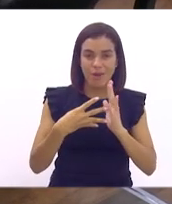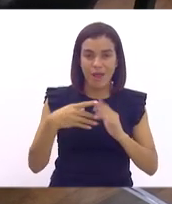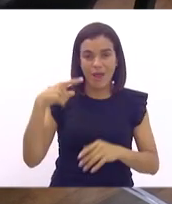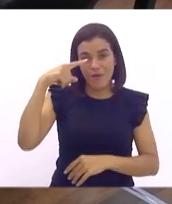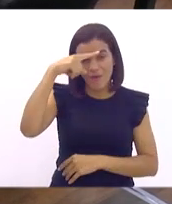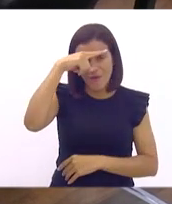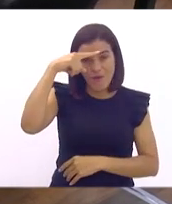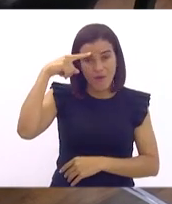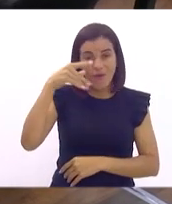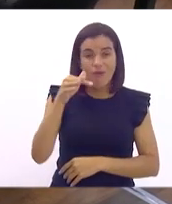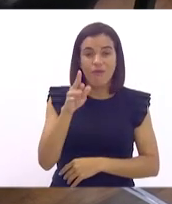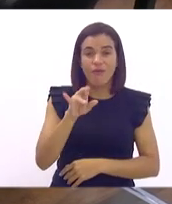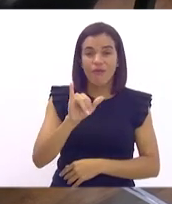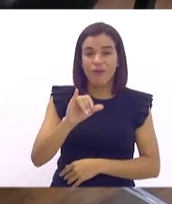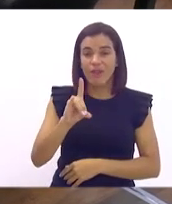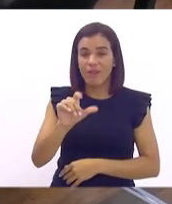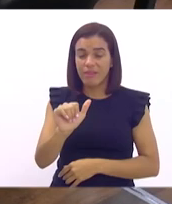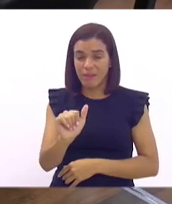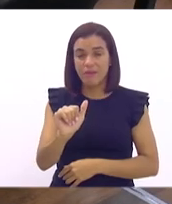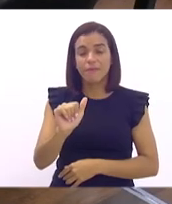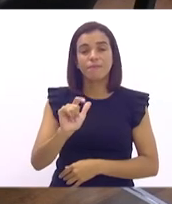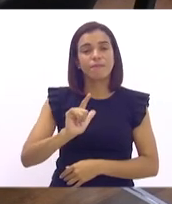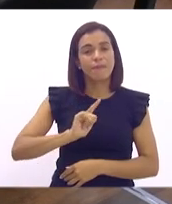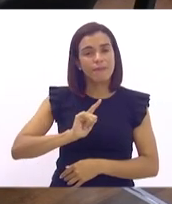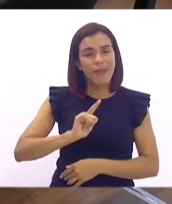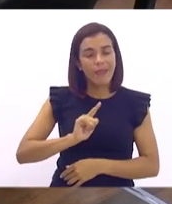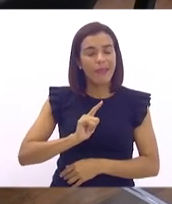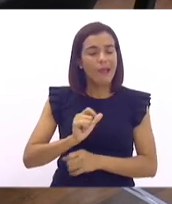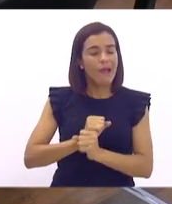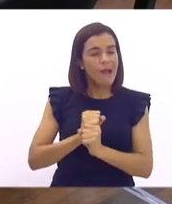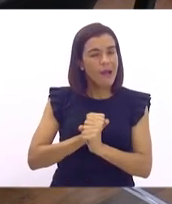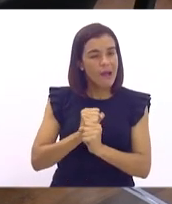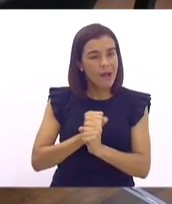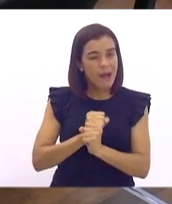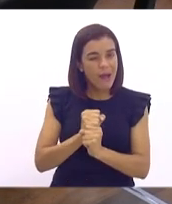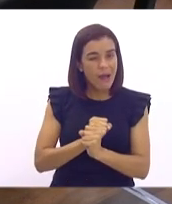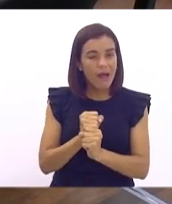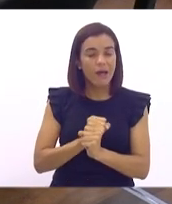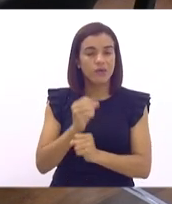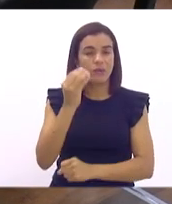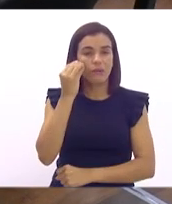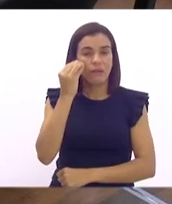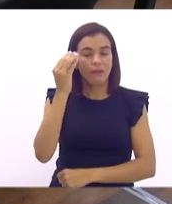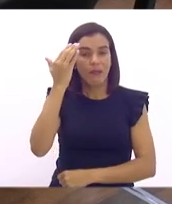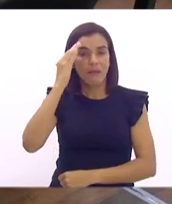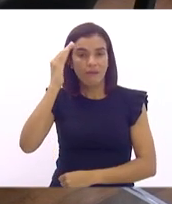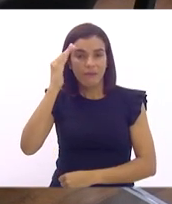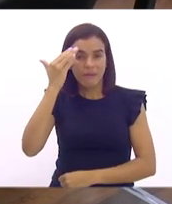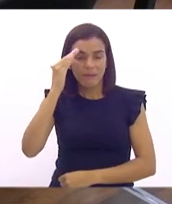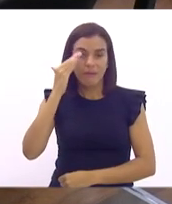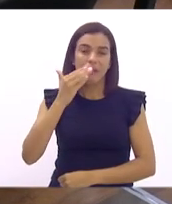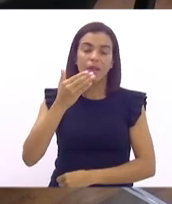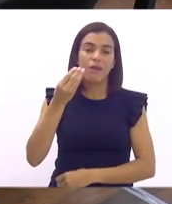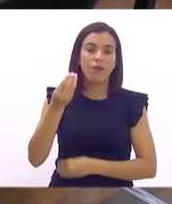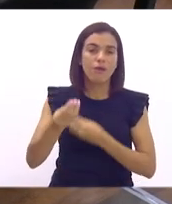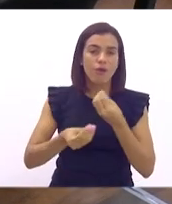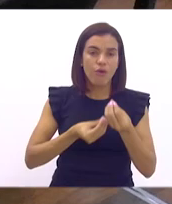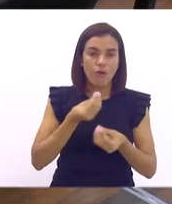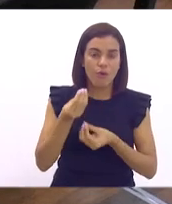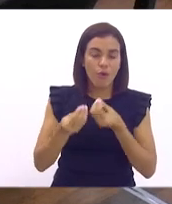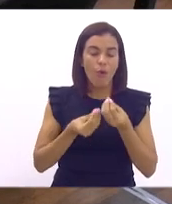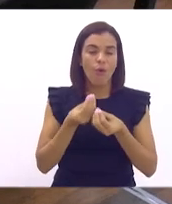que foi resultado, né, de anos de entender esse fenômeno e poder, né, não ficar